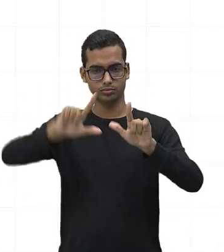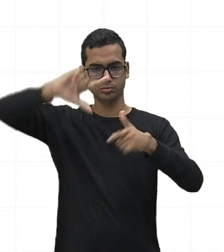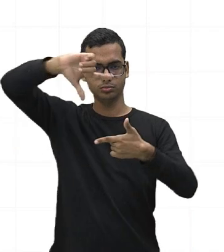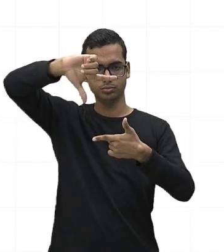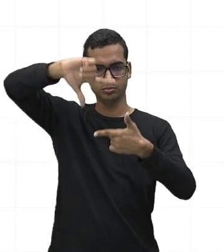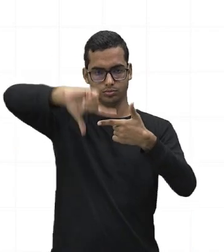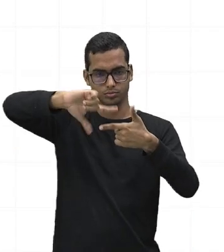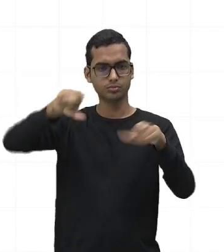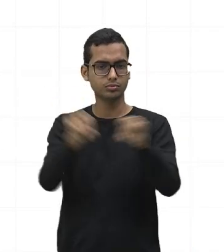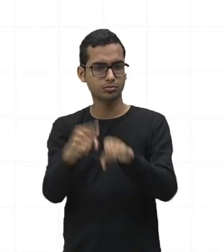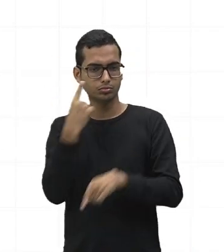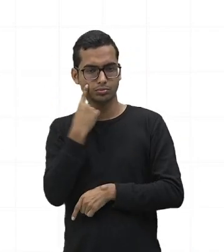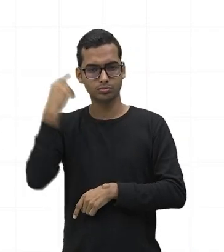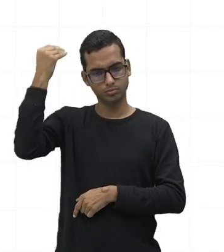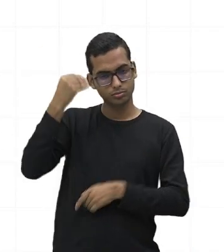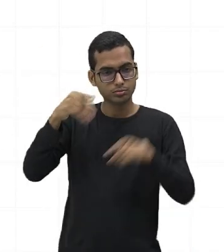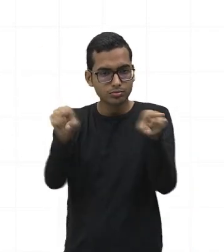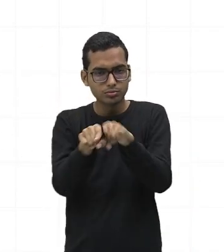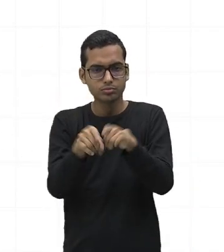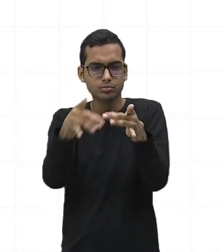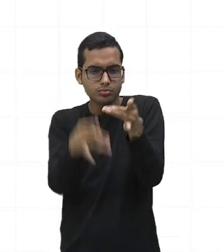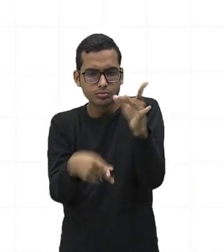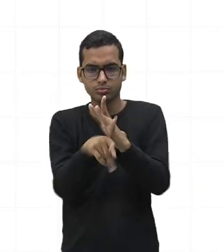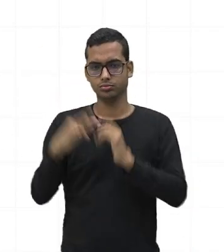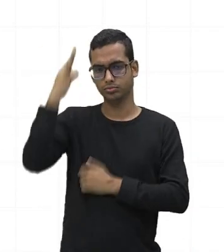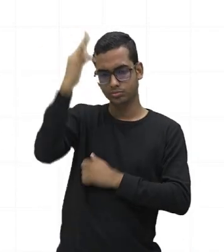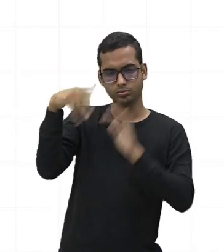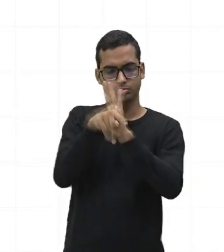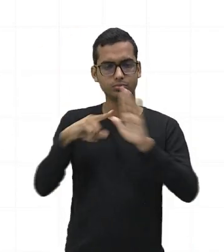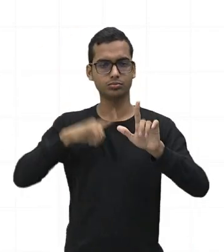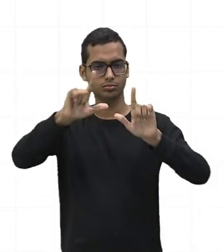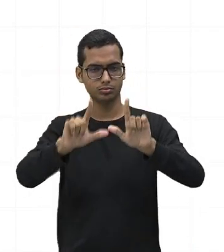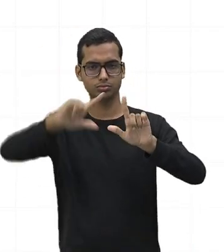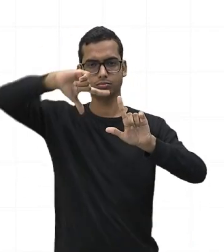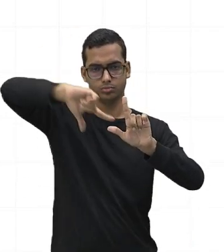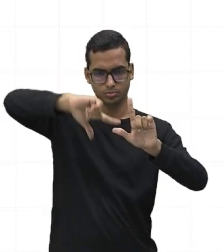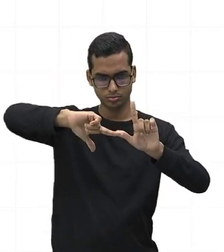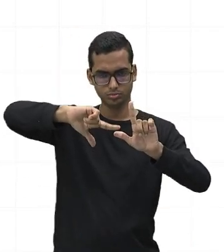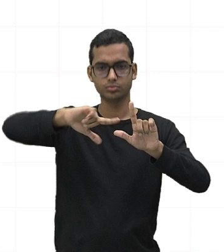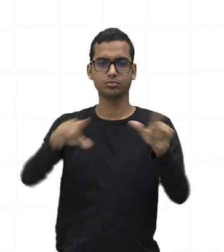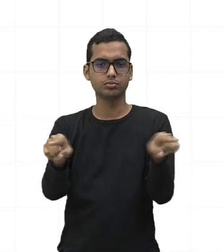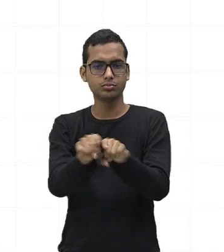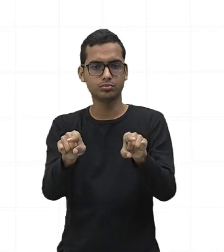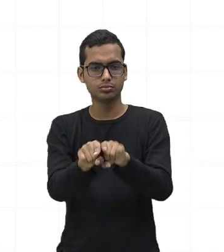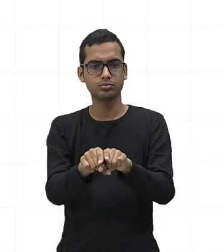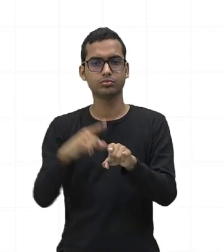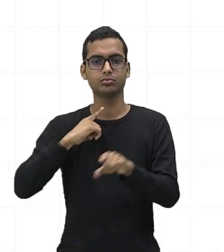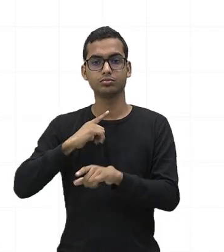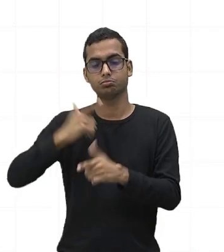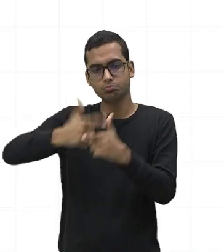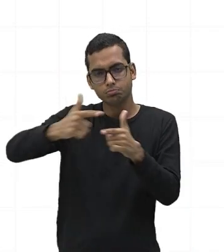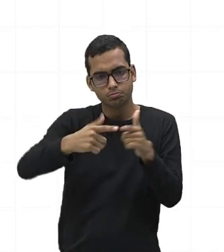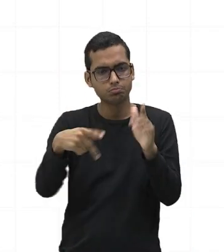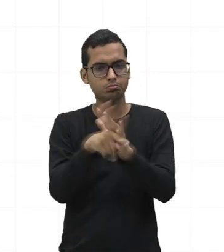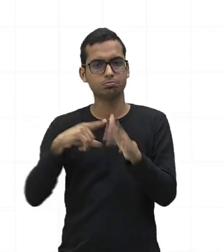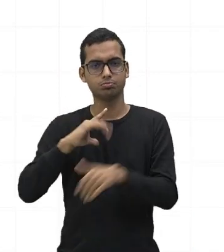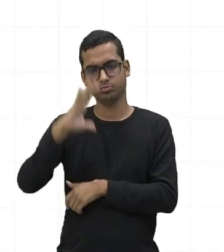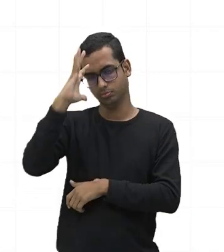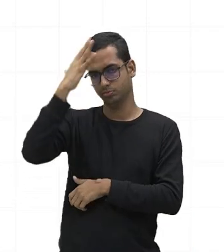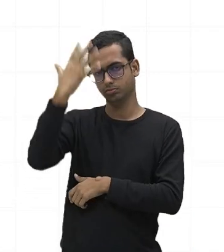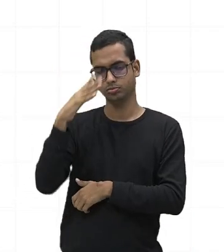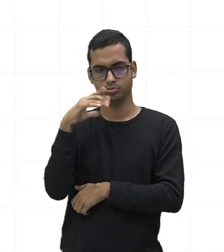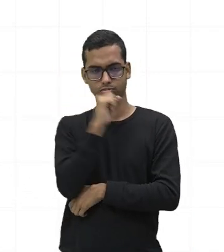verificações experimentais. E no detalhamento nós vamos trabalhar o teorema de proporcionalidade, resoluções